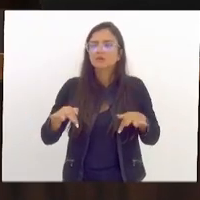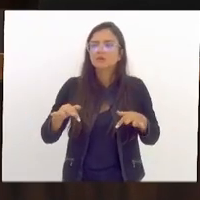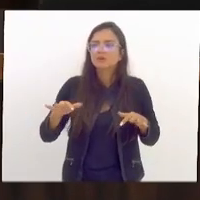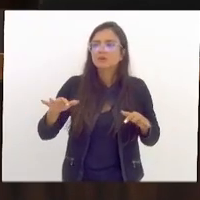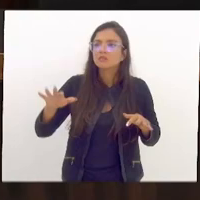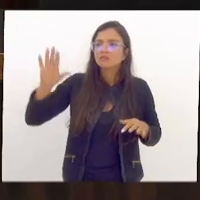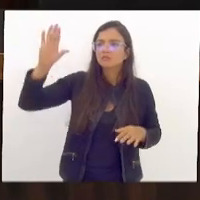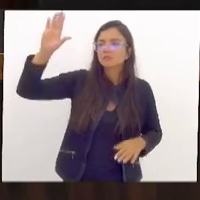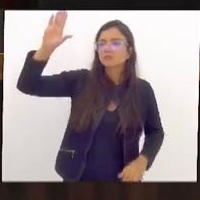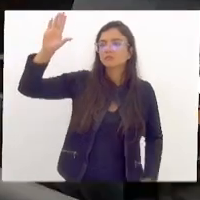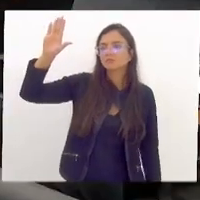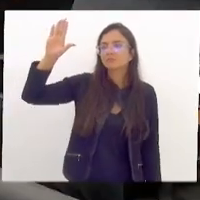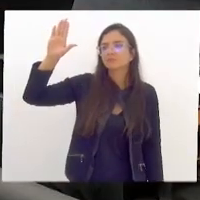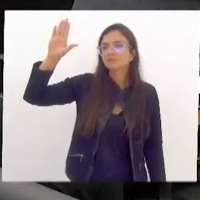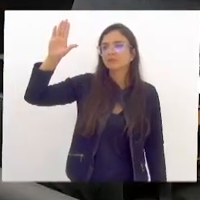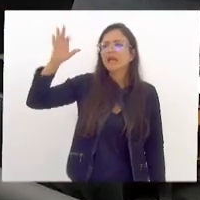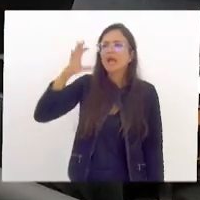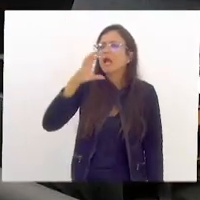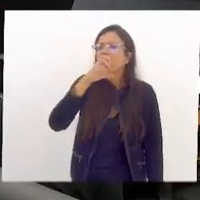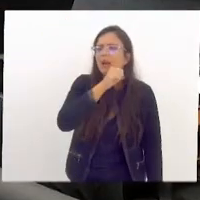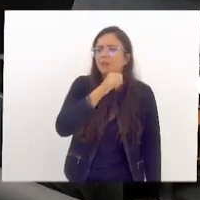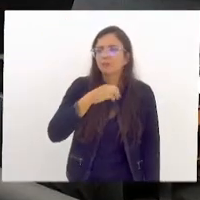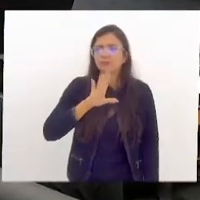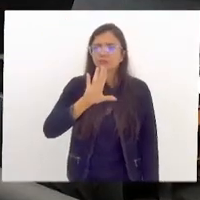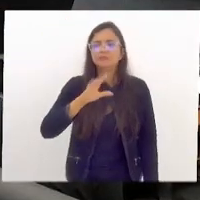Questão de ordem, tia Ju. Só uma questãozinha de ordem, rápida.